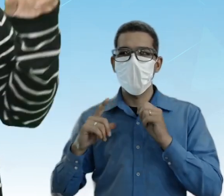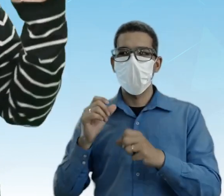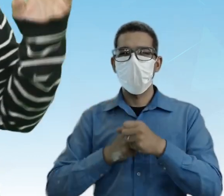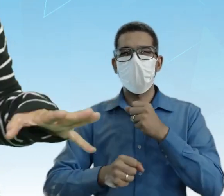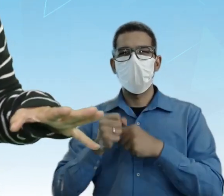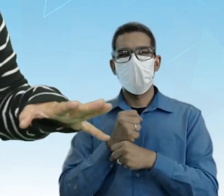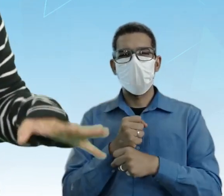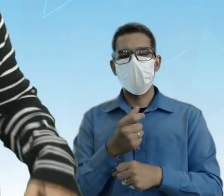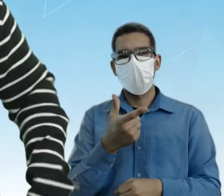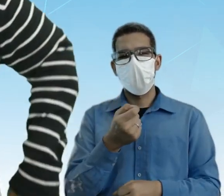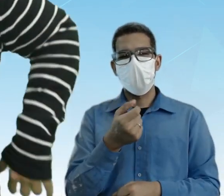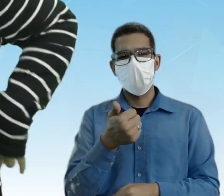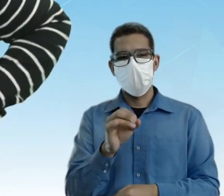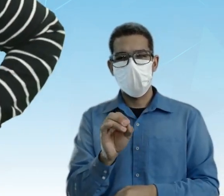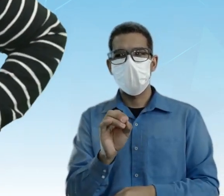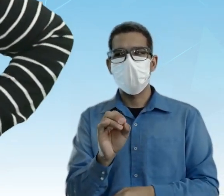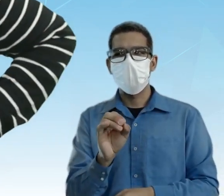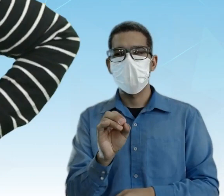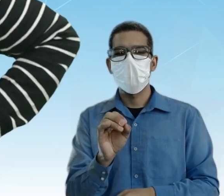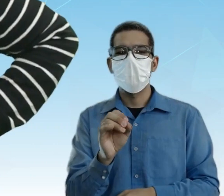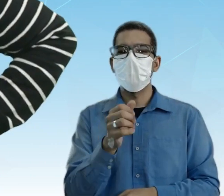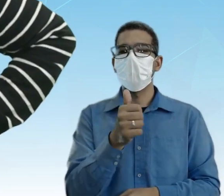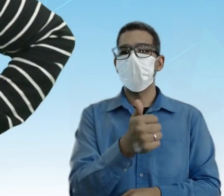meados de 2010,